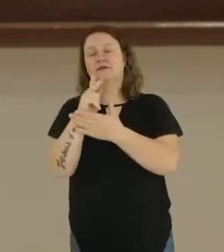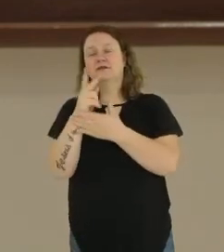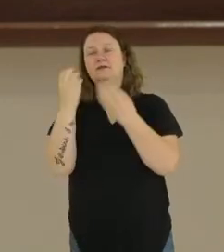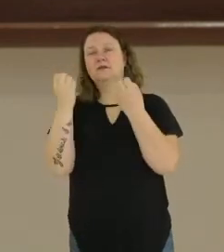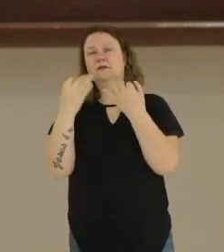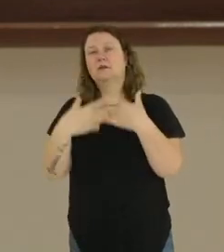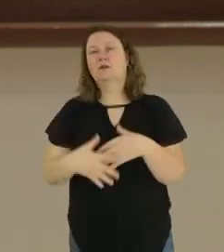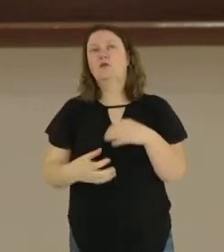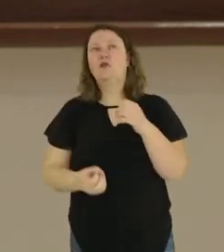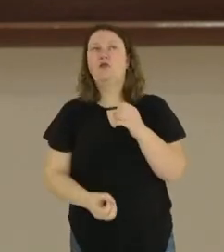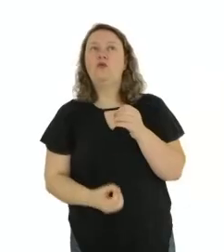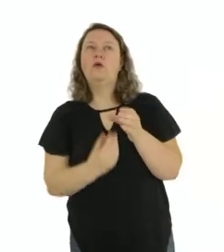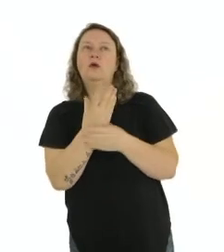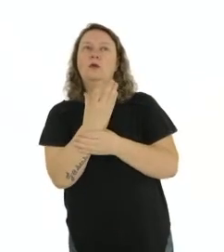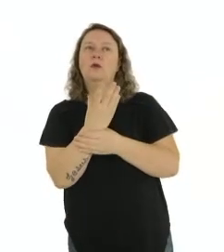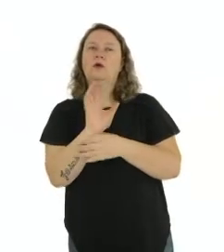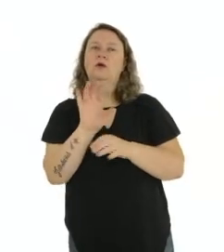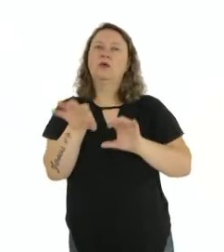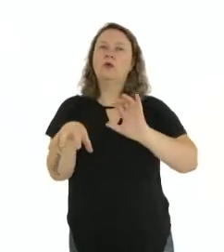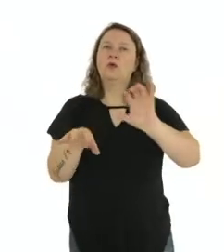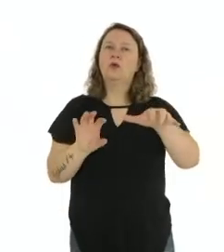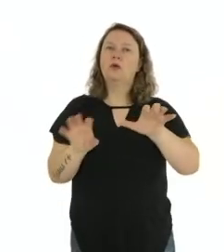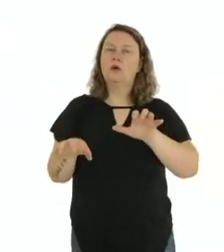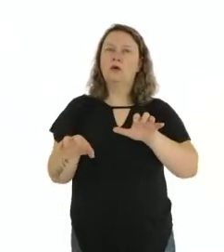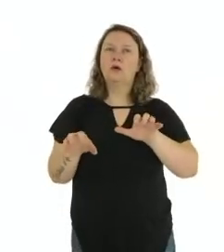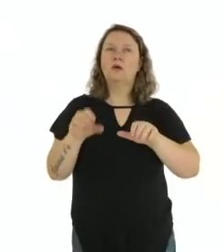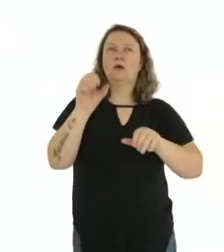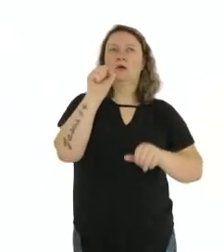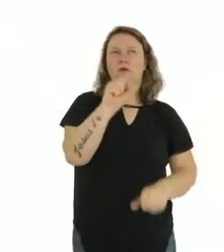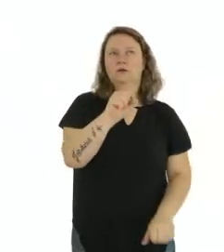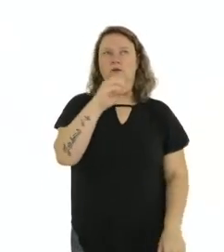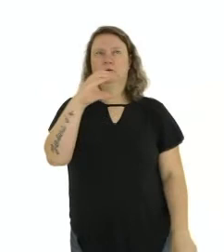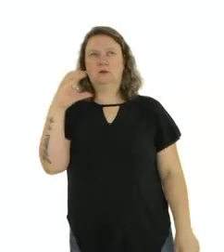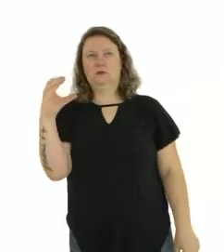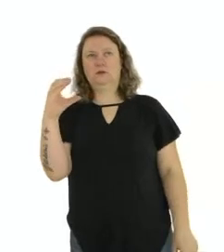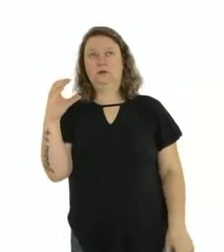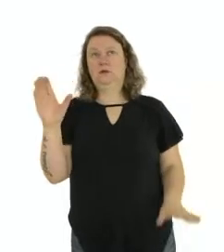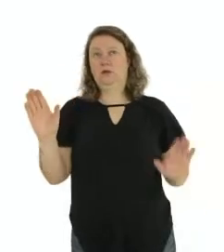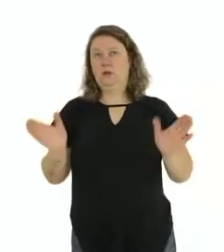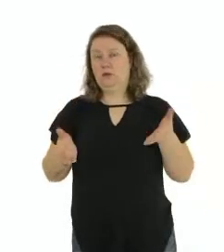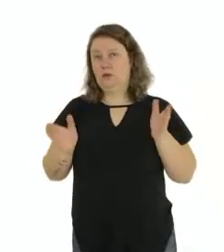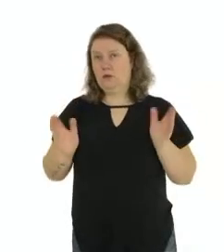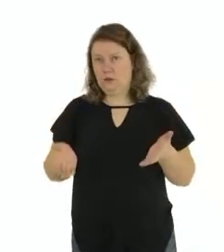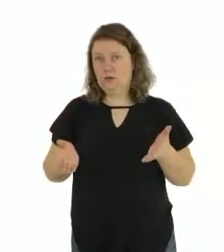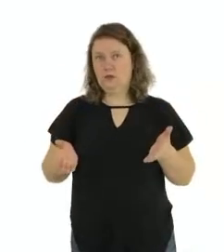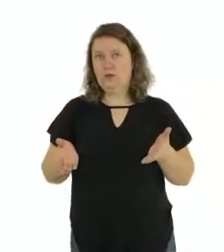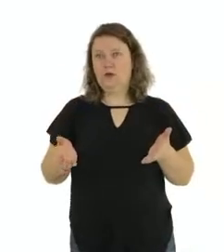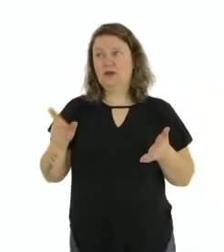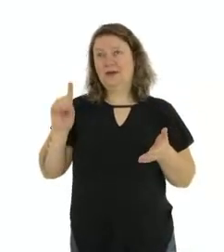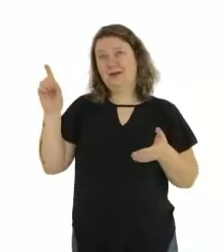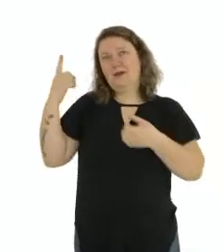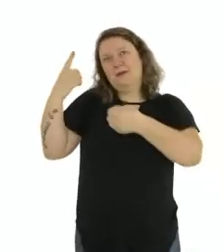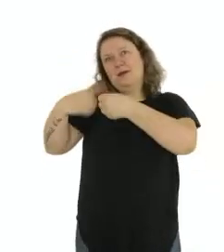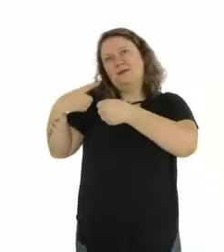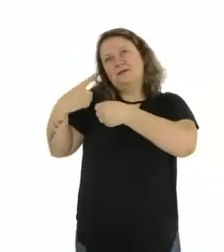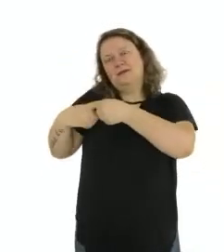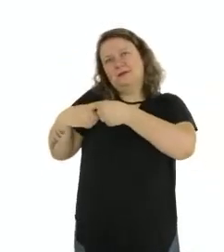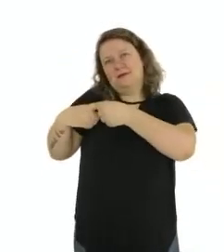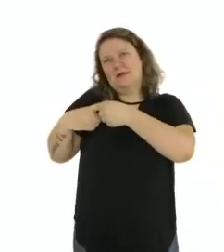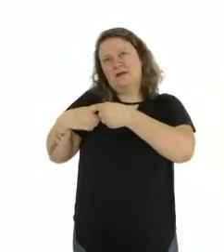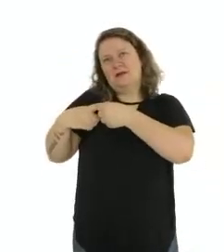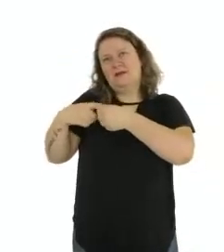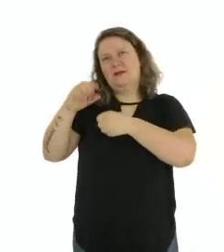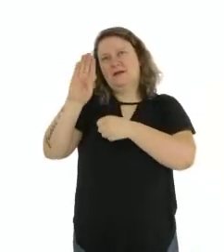ele foi o fundador da colônia de Blumenau, Santa Catarina, que hoje, né, é um município de Santa Catarina. Ele